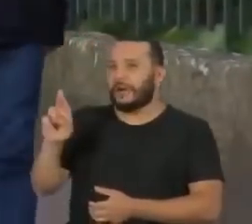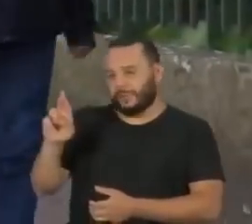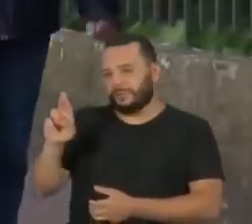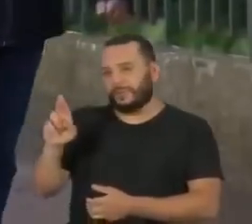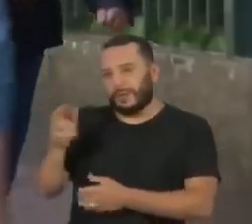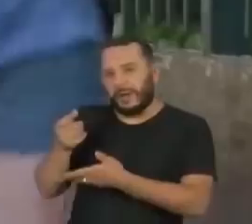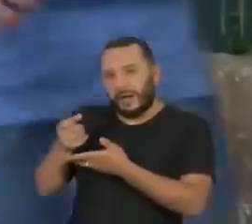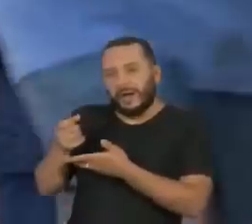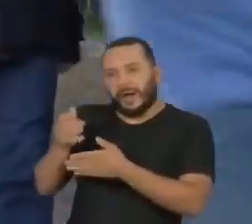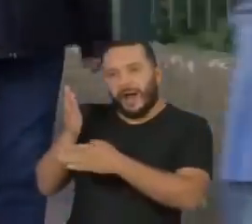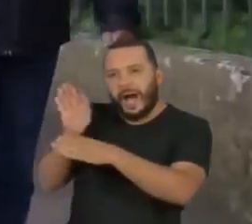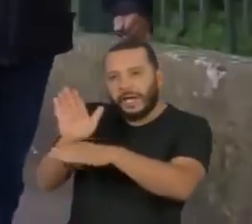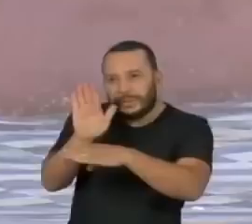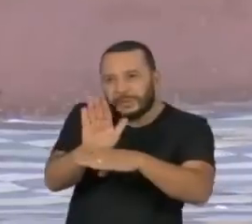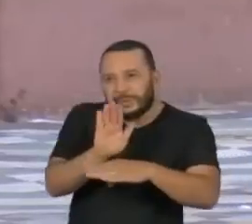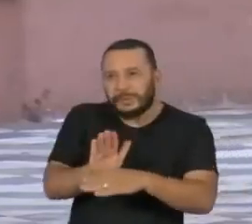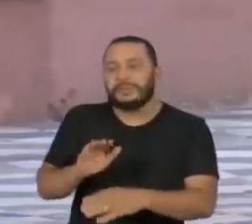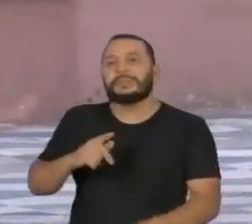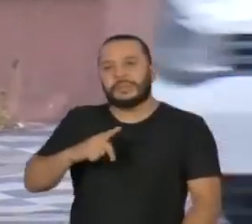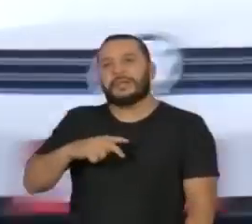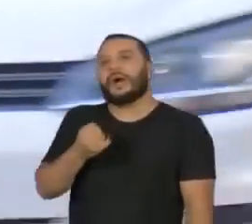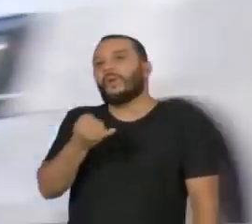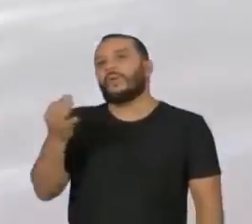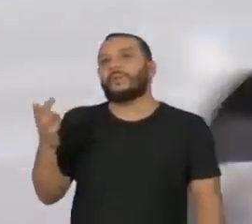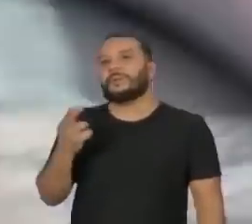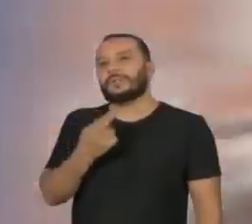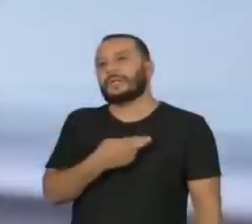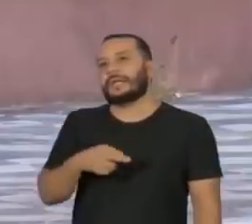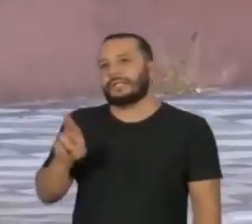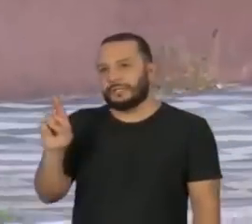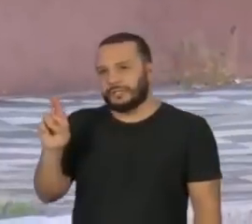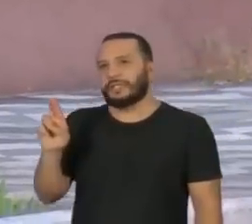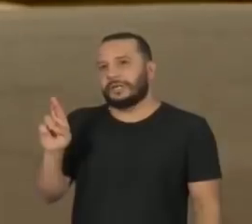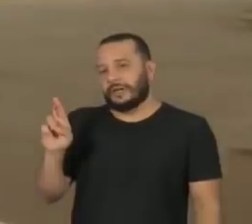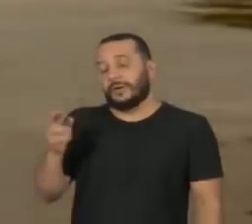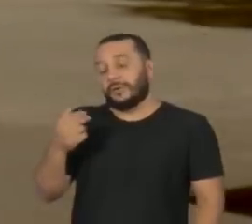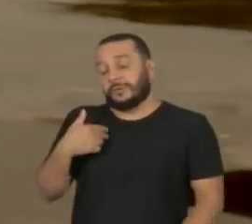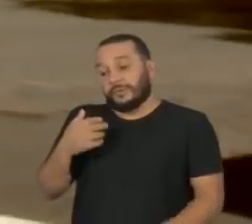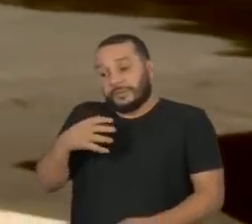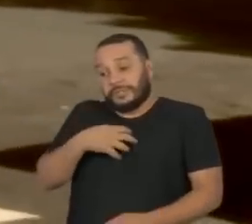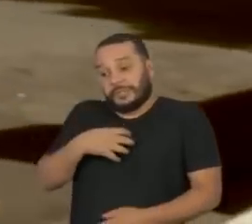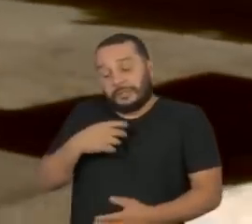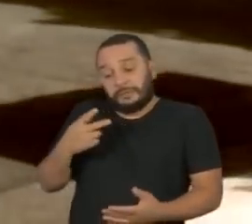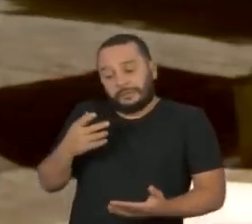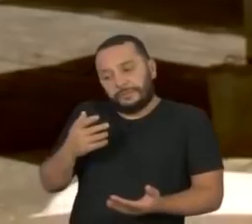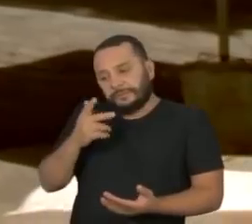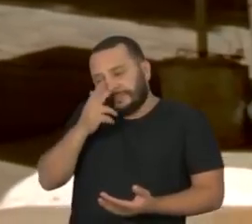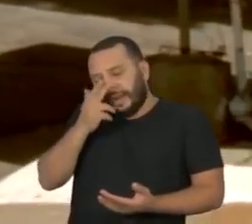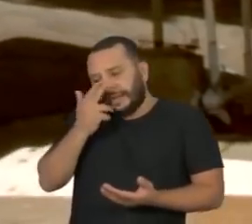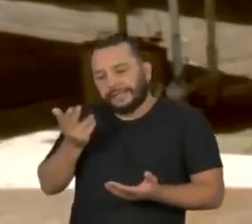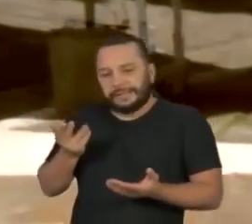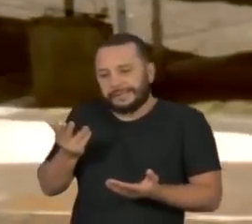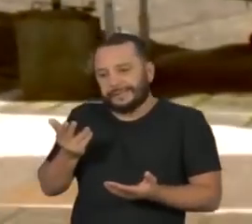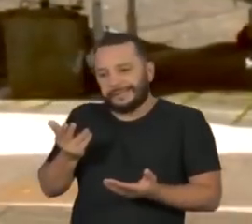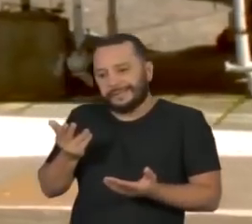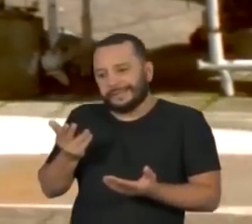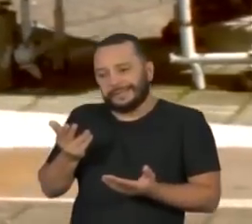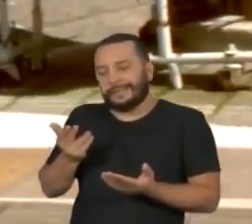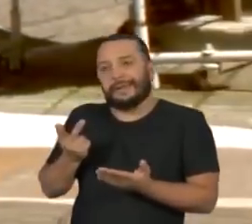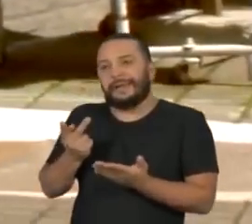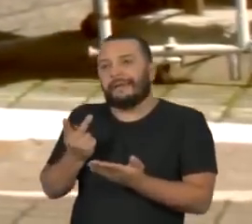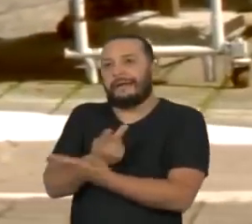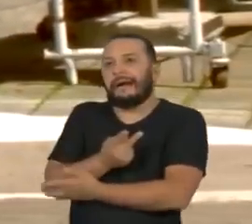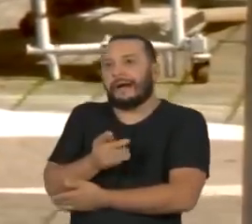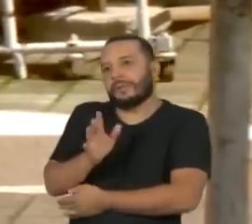né? E as religiões têm entrado mais pela porta dos fundos, né? Elas têm entrado justamente por